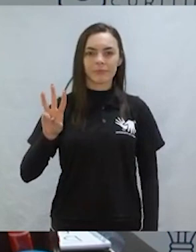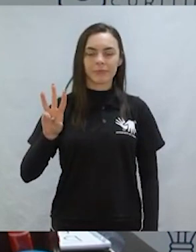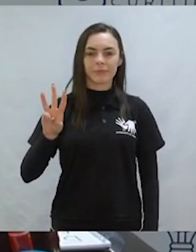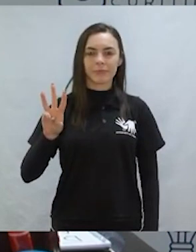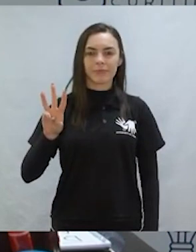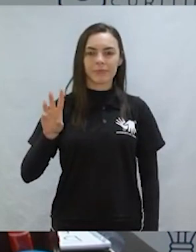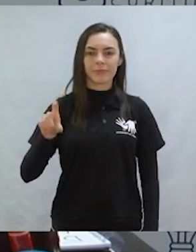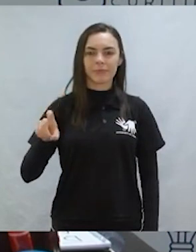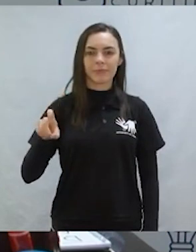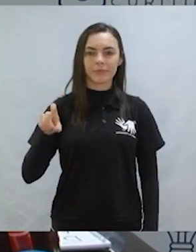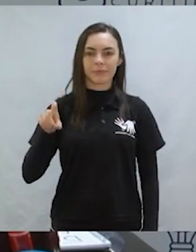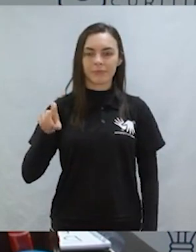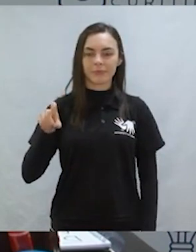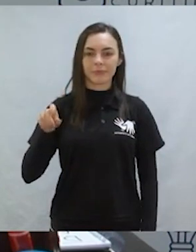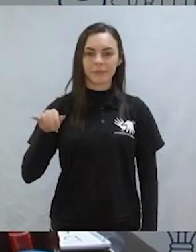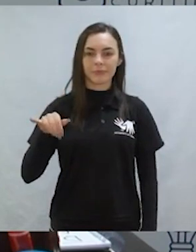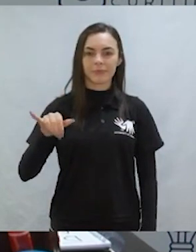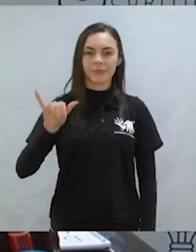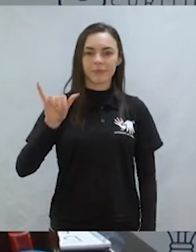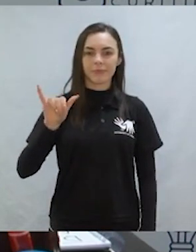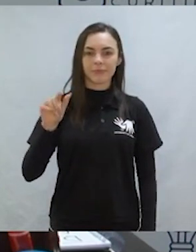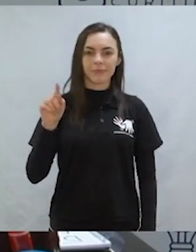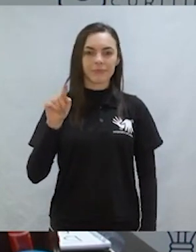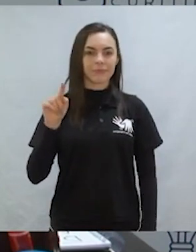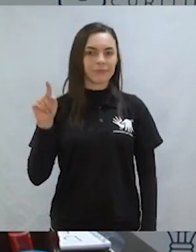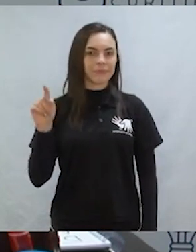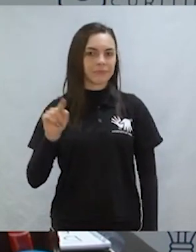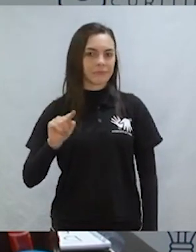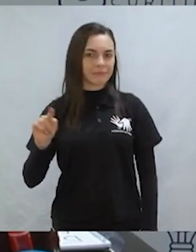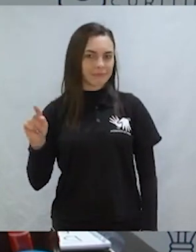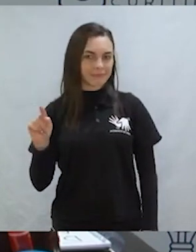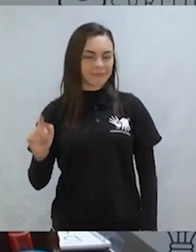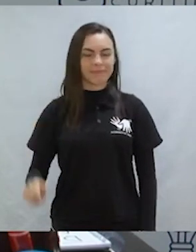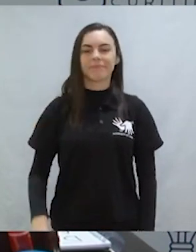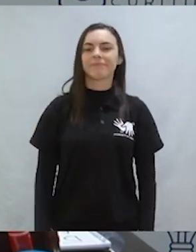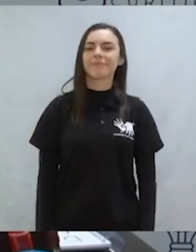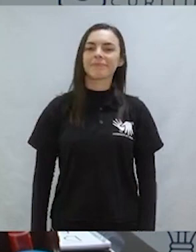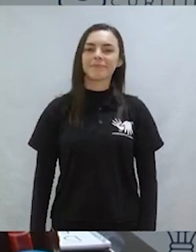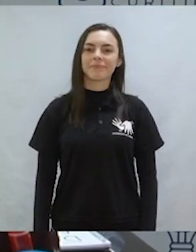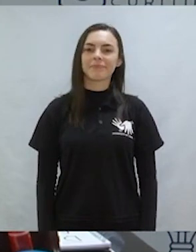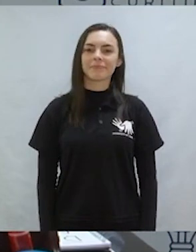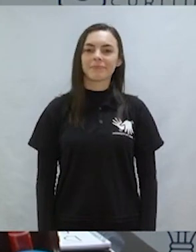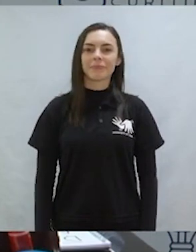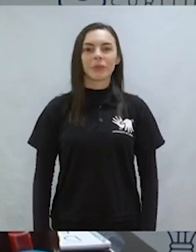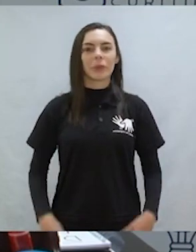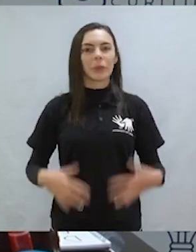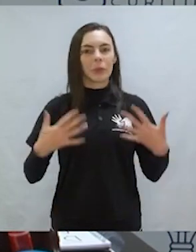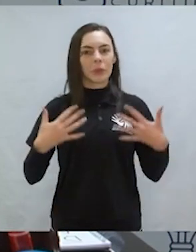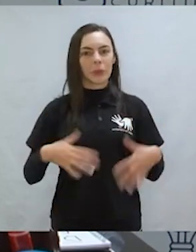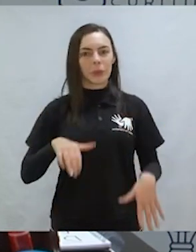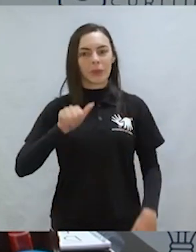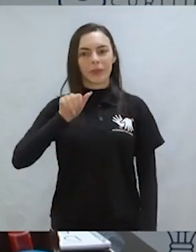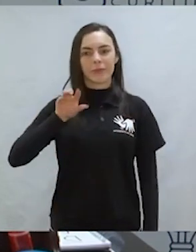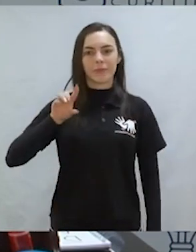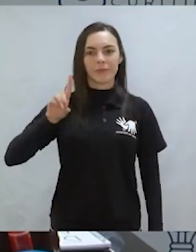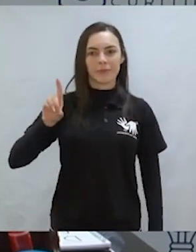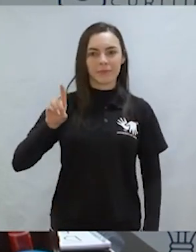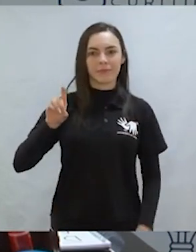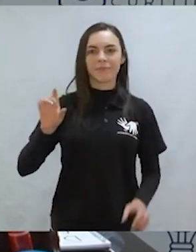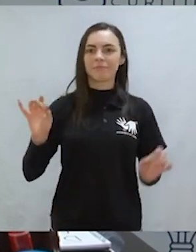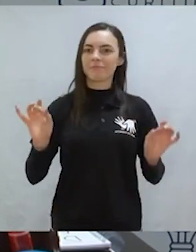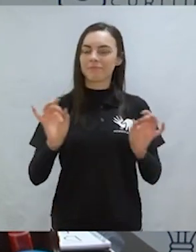V, W, X, Y e o Z. Terminamos assim